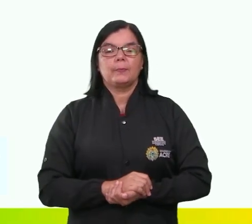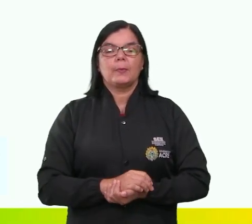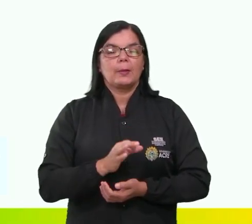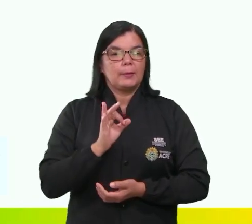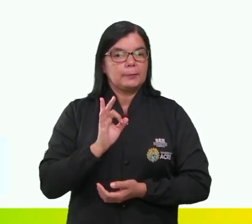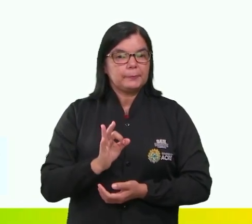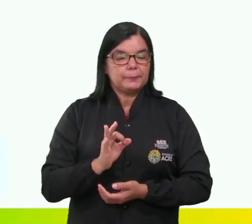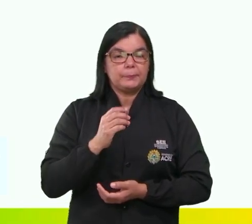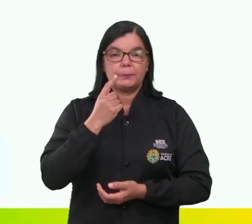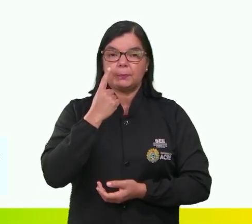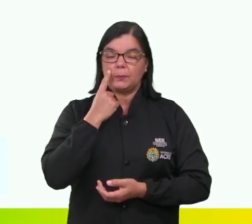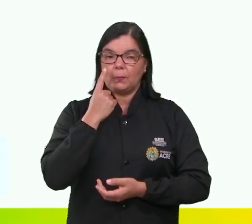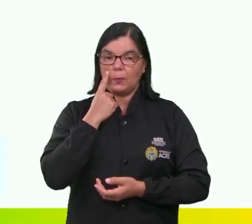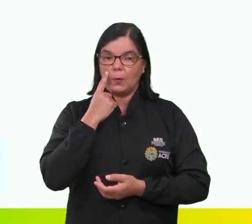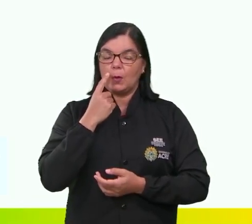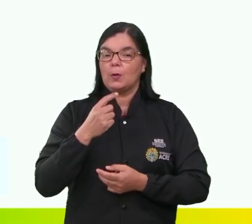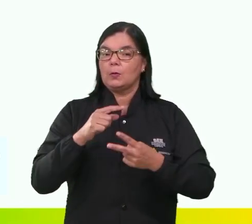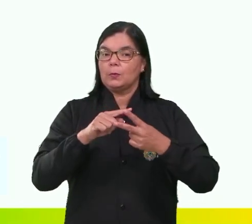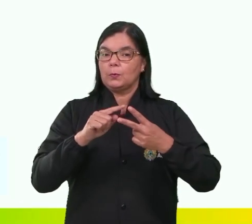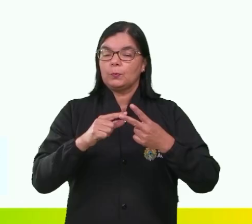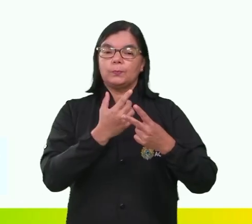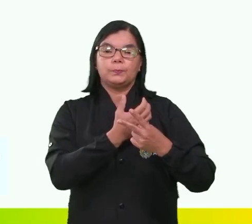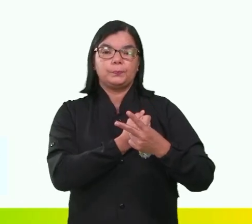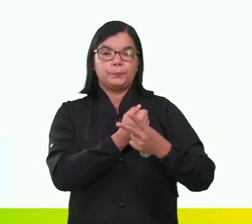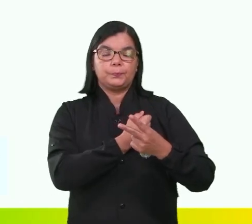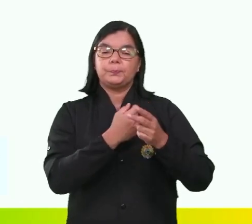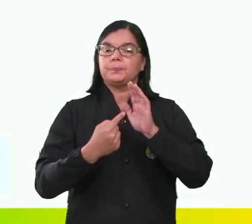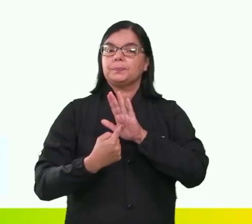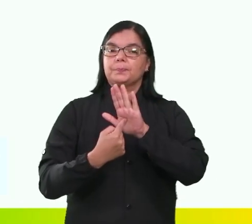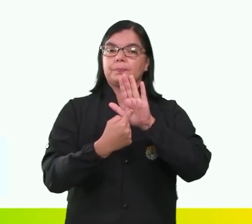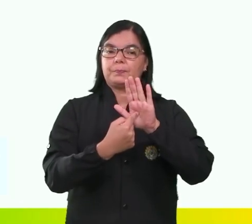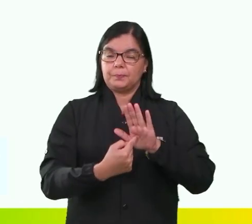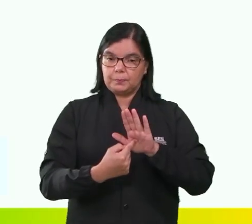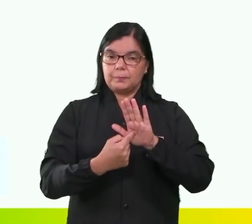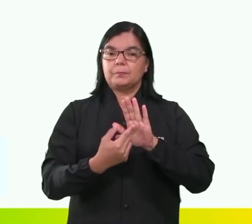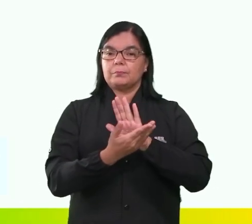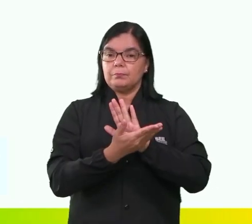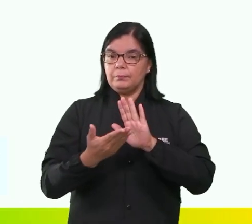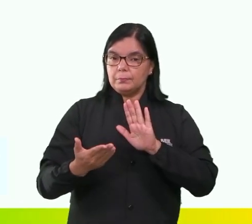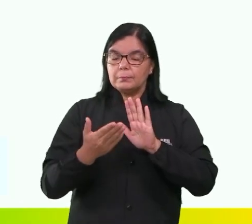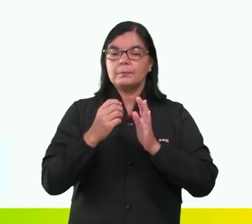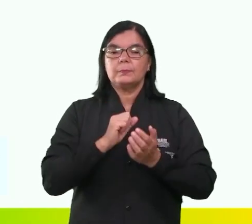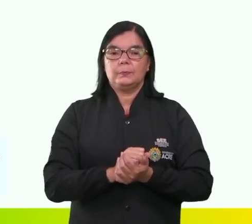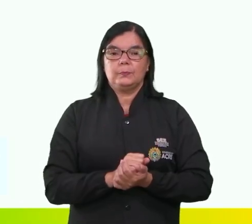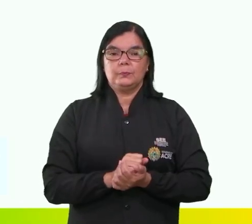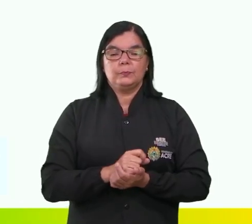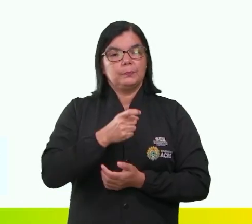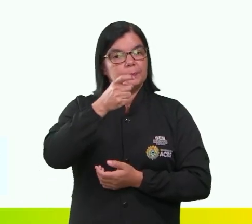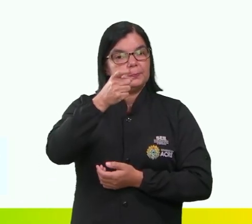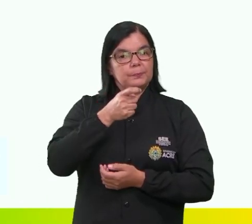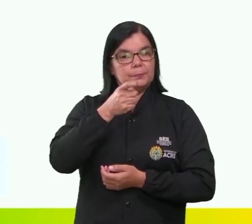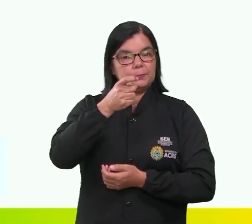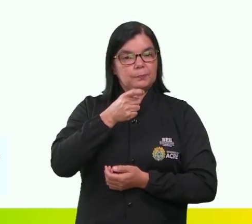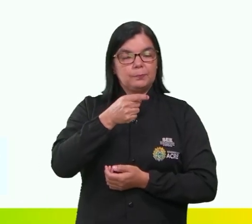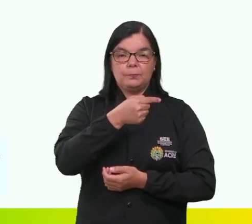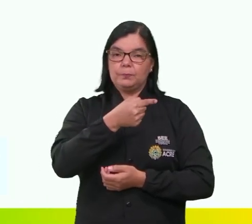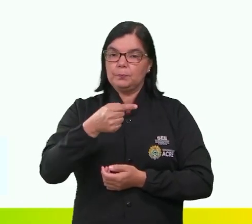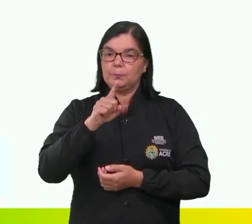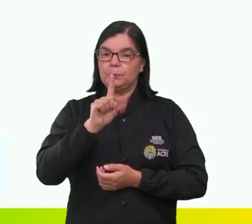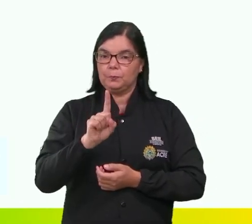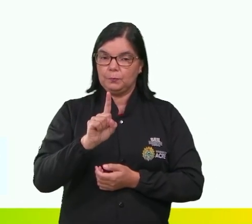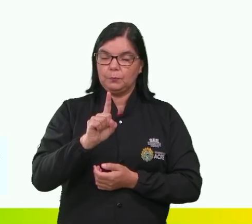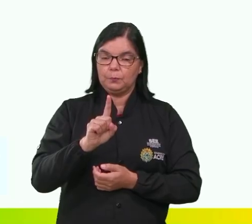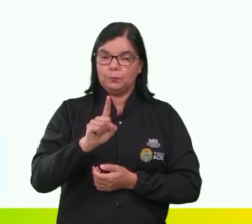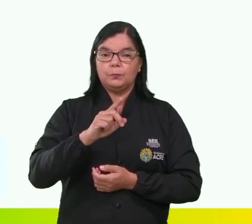certo? Então, esses dois valores aqui é para mostrar tanto para x menos 1 e